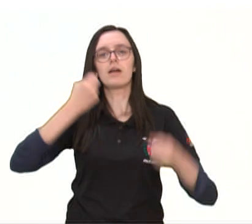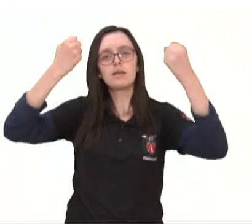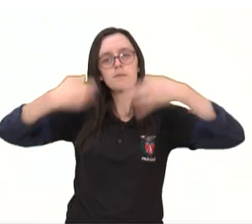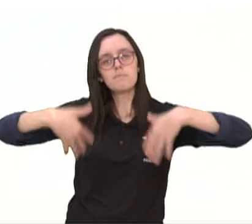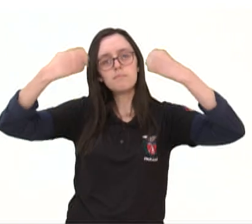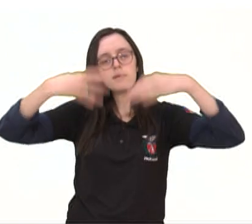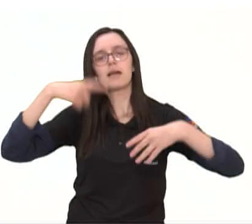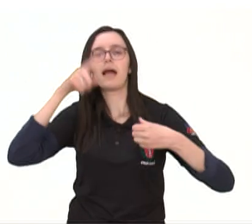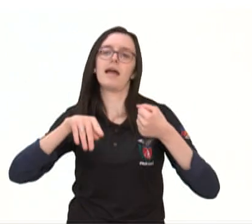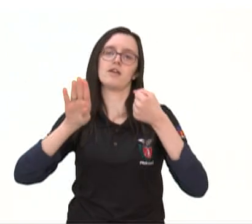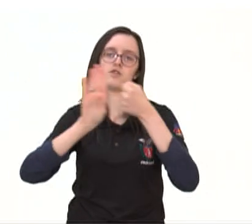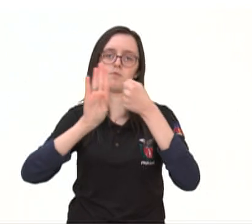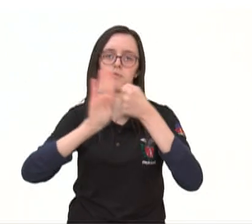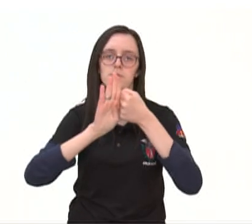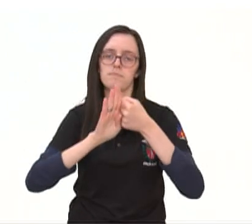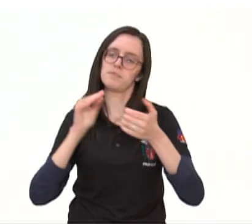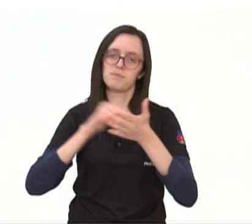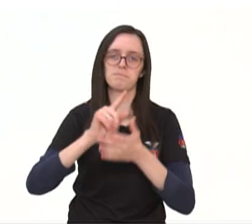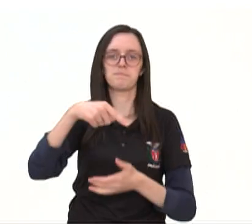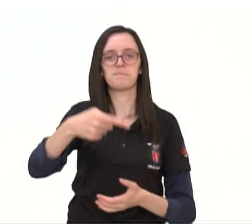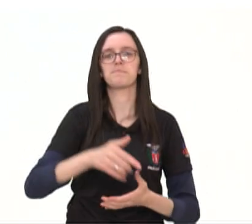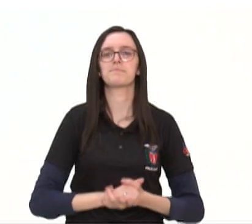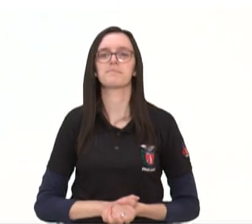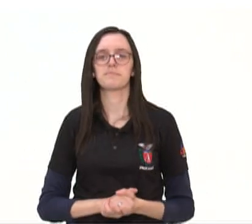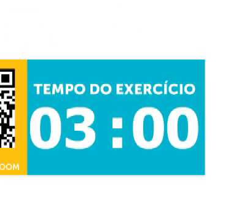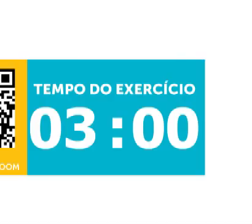explicação dos substantivos. Até já!